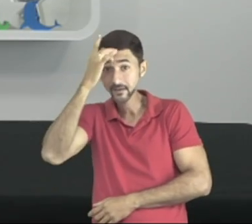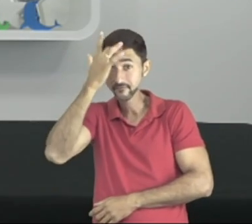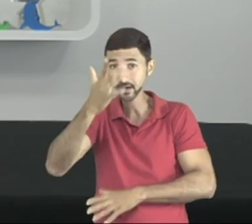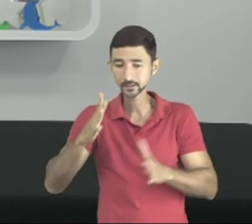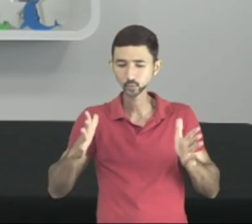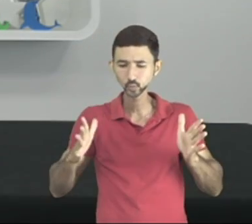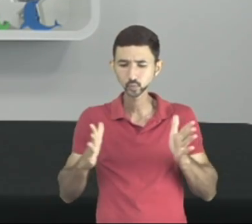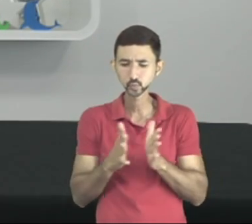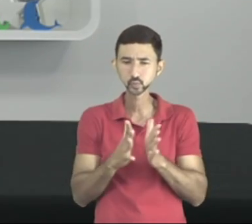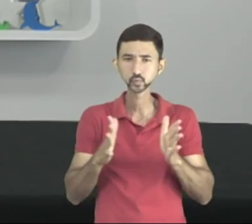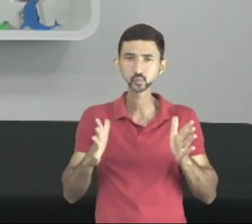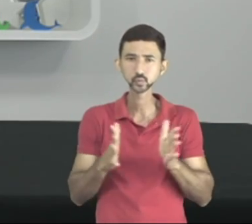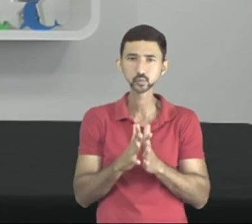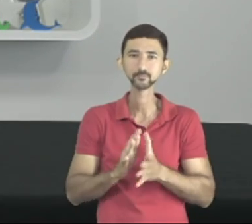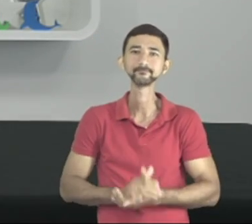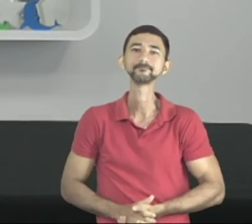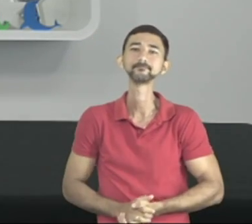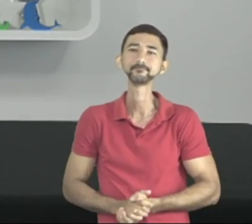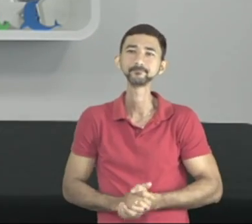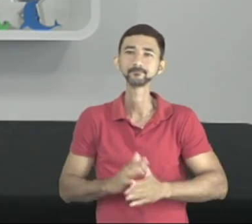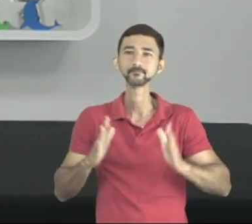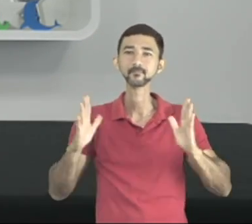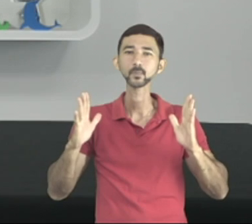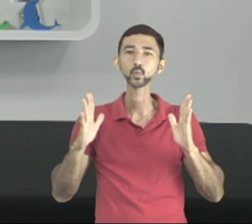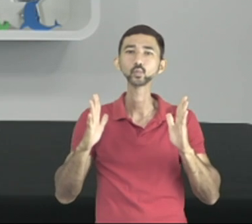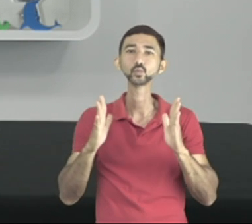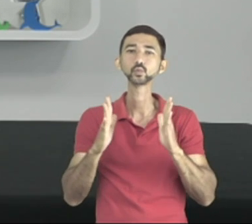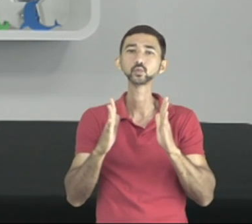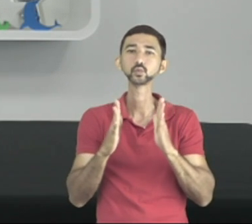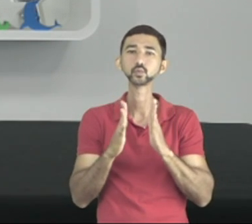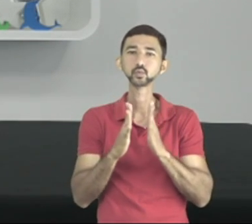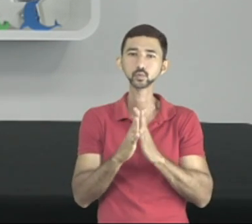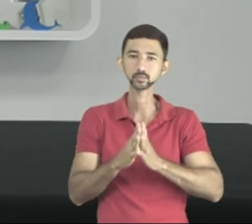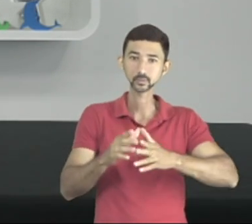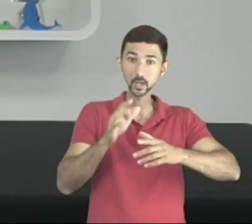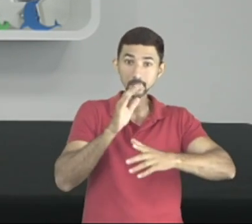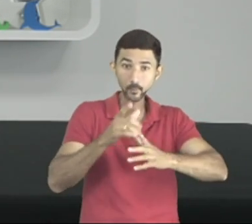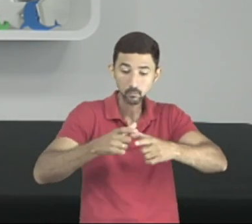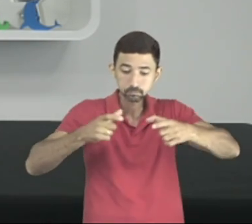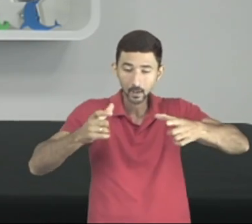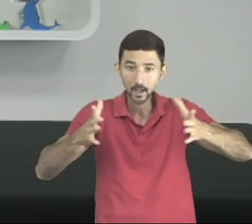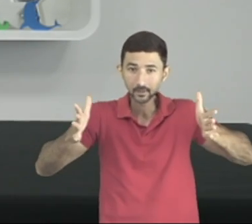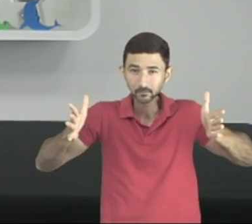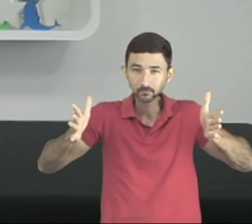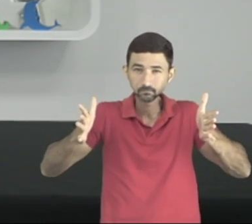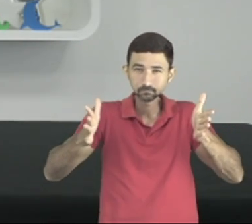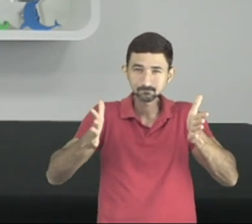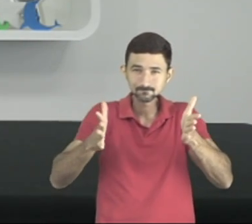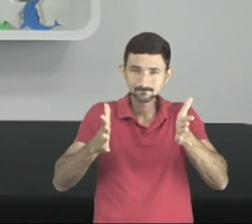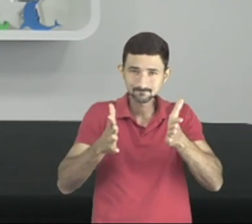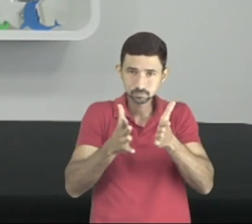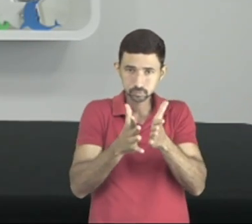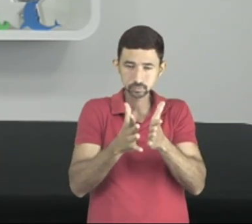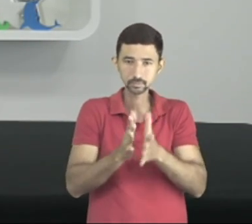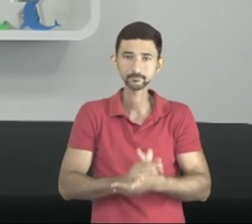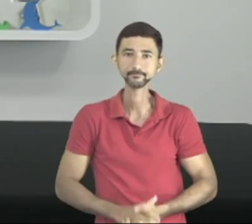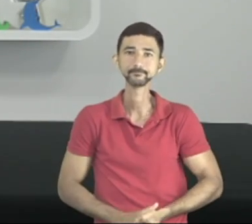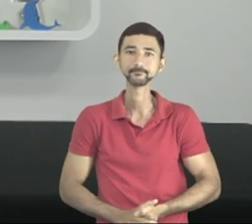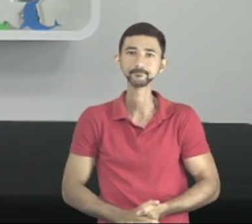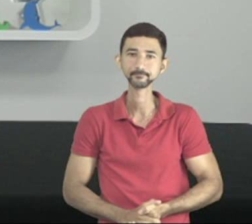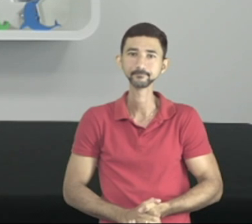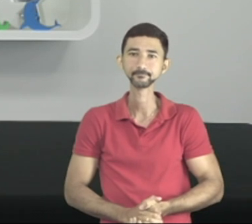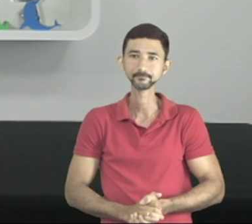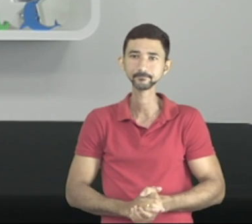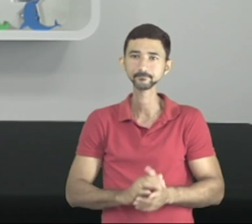ser comprimido, compressão, é reduzir o volume. Toda a matéria pode ser comprimida e ter seu volume reduzido, que a